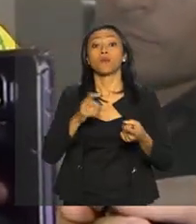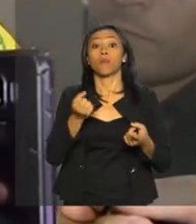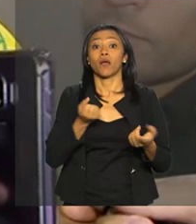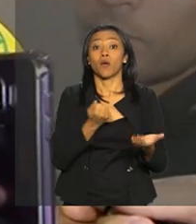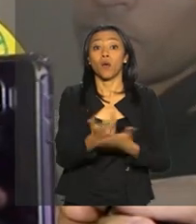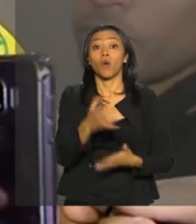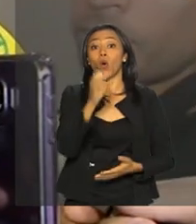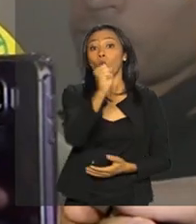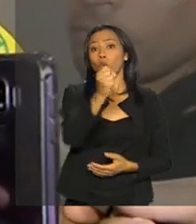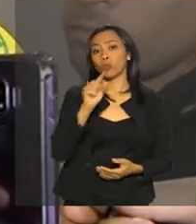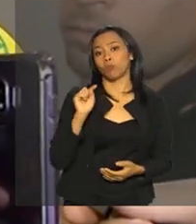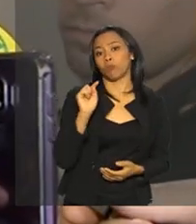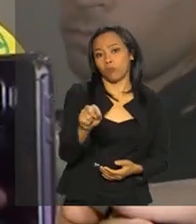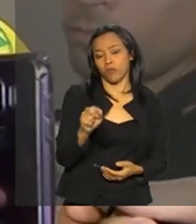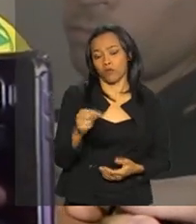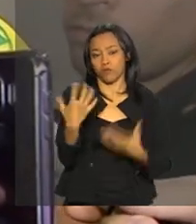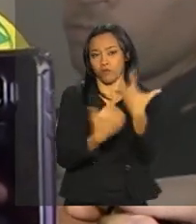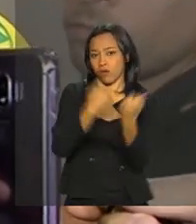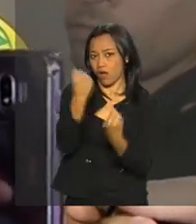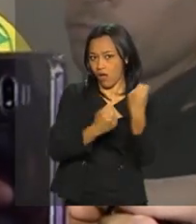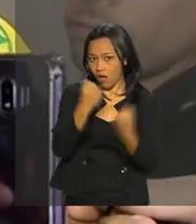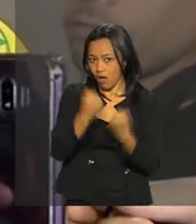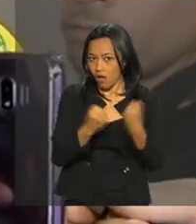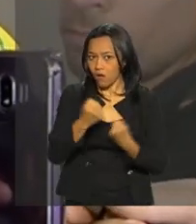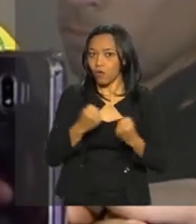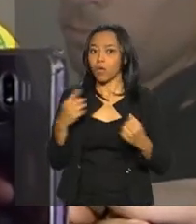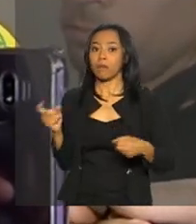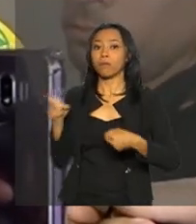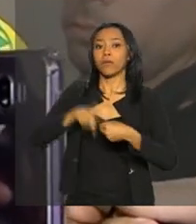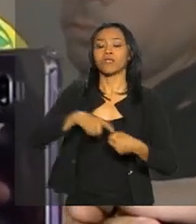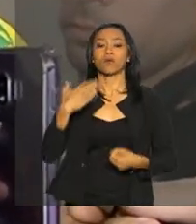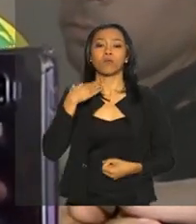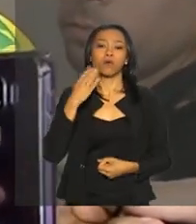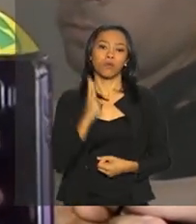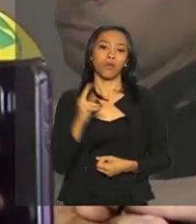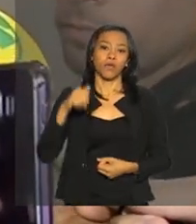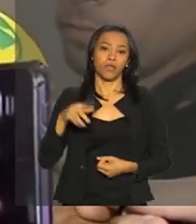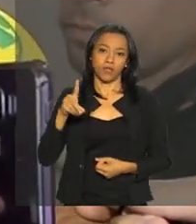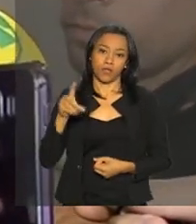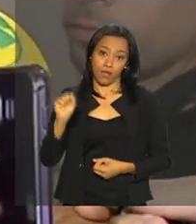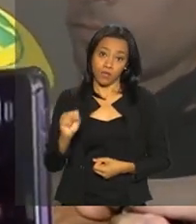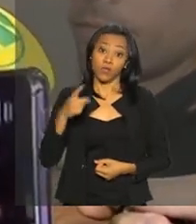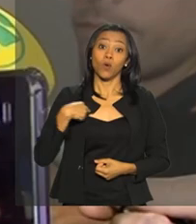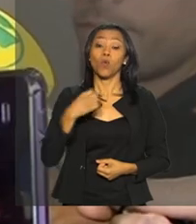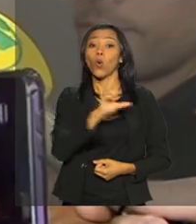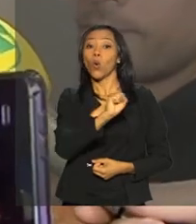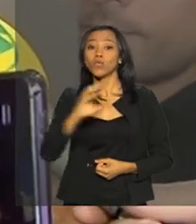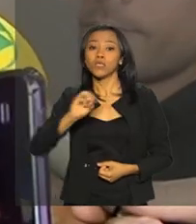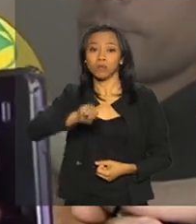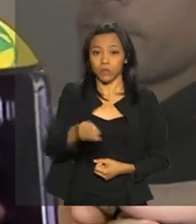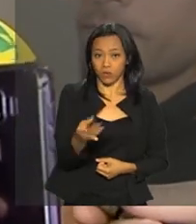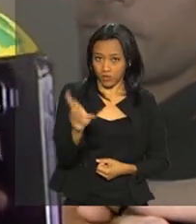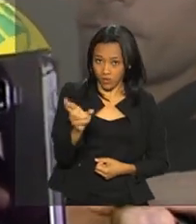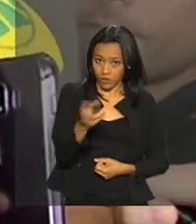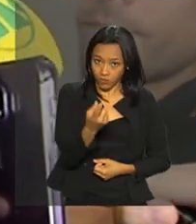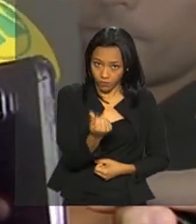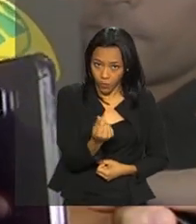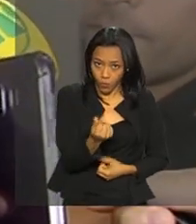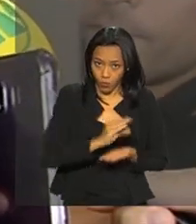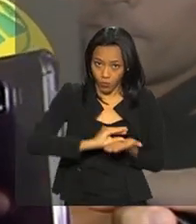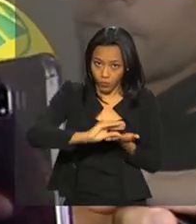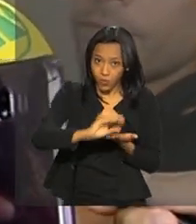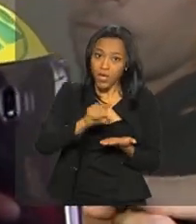parte do BNDES a um valor de aproximadamente 800 milhões de reais. Todos esses veículos são destinados à área